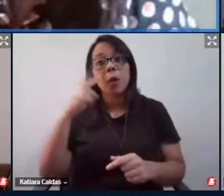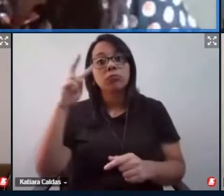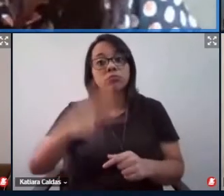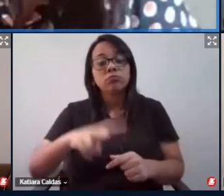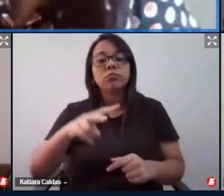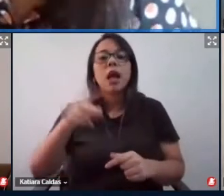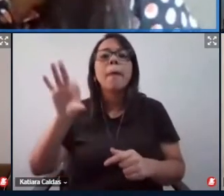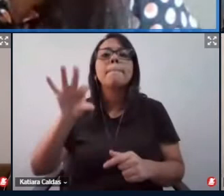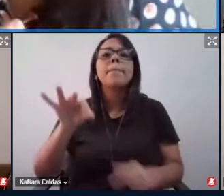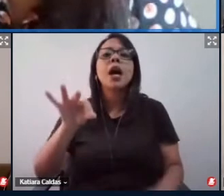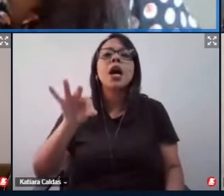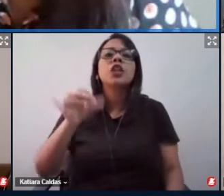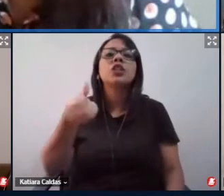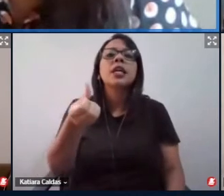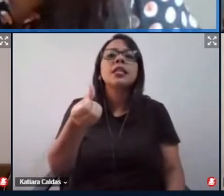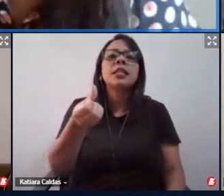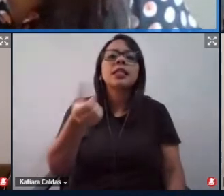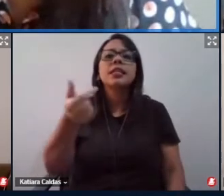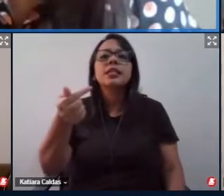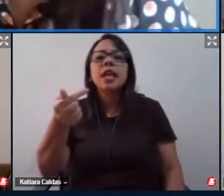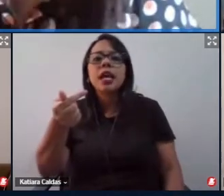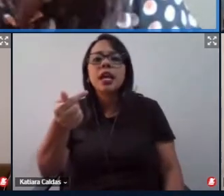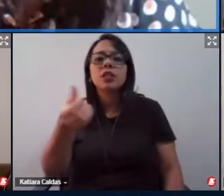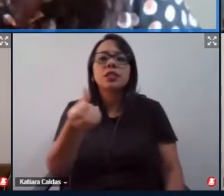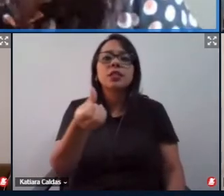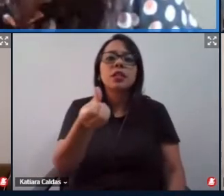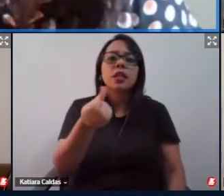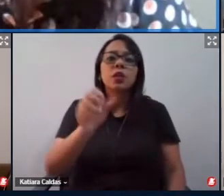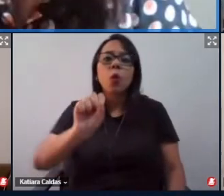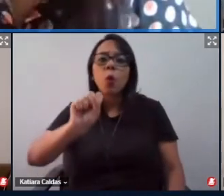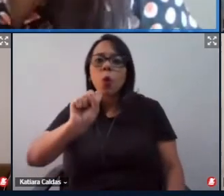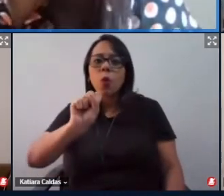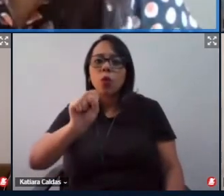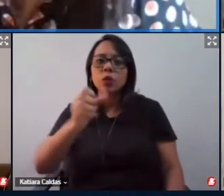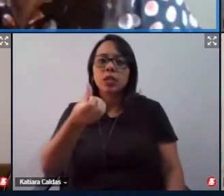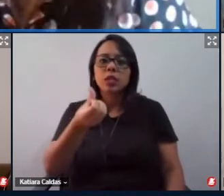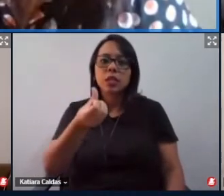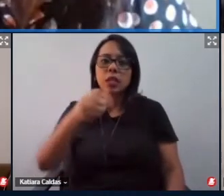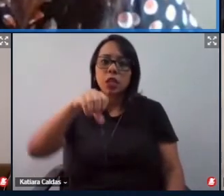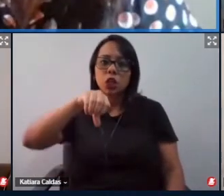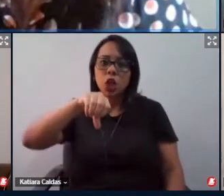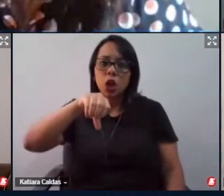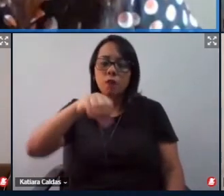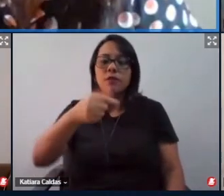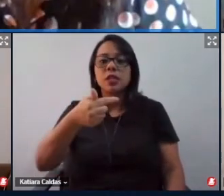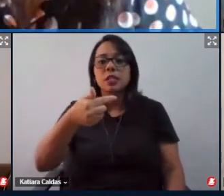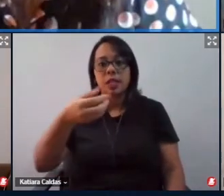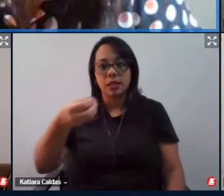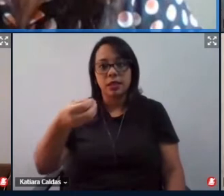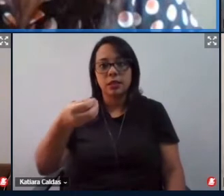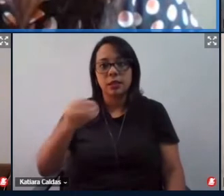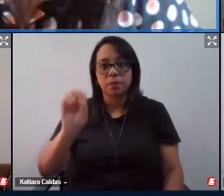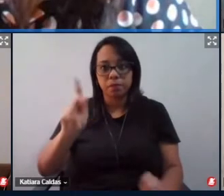página 50, 67, 68, 69 e 70.